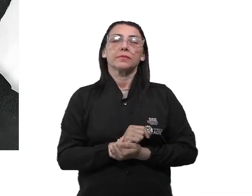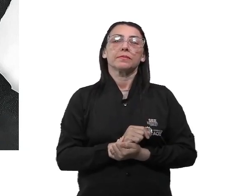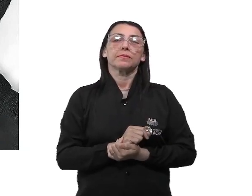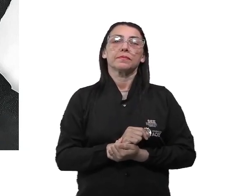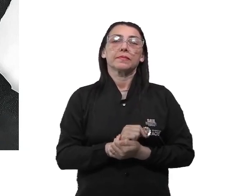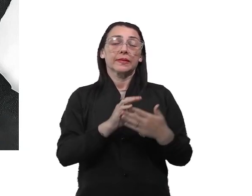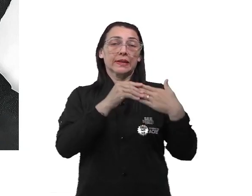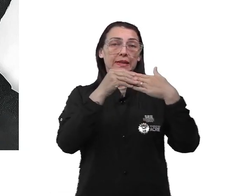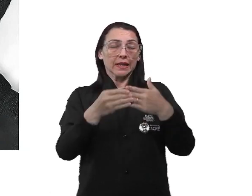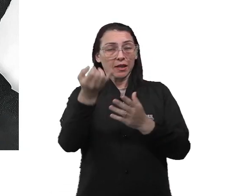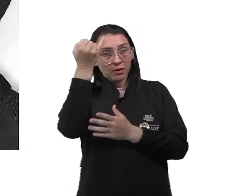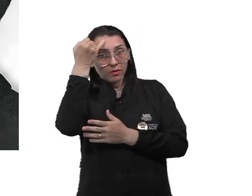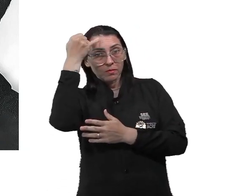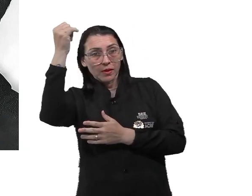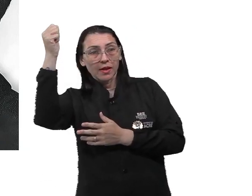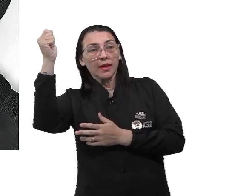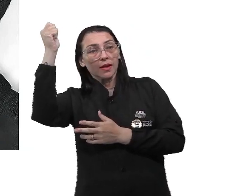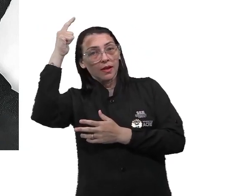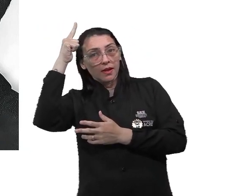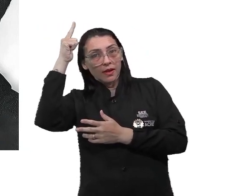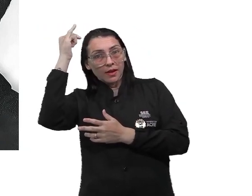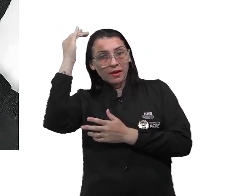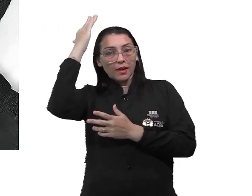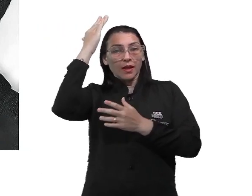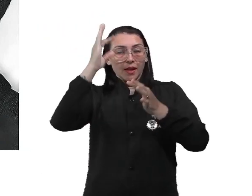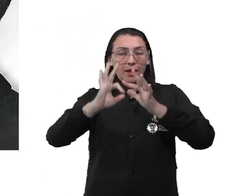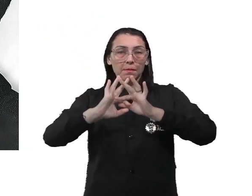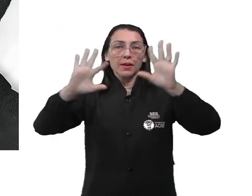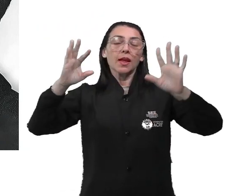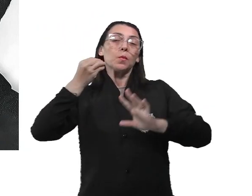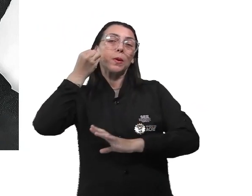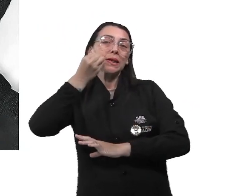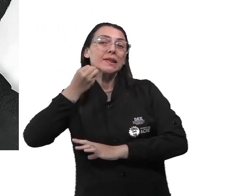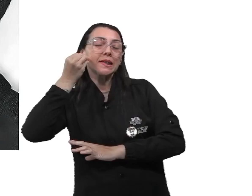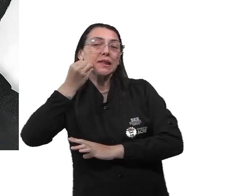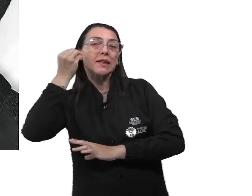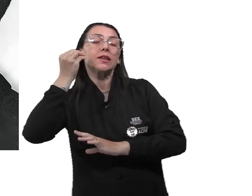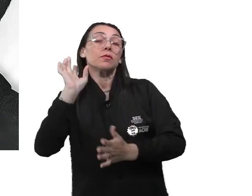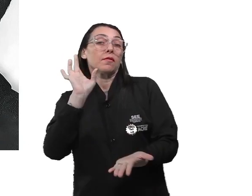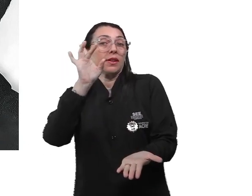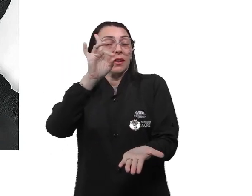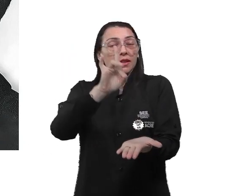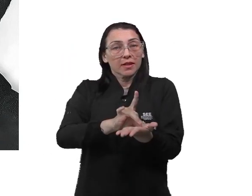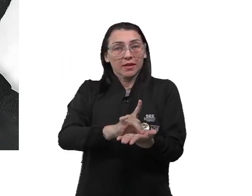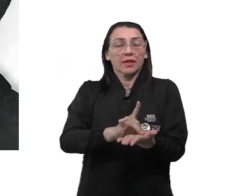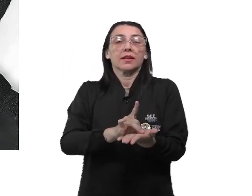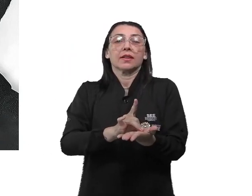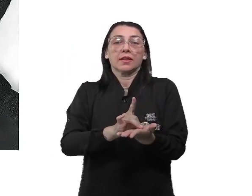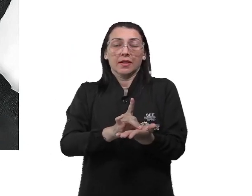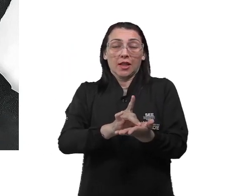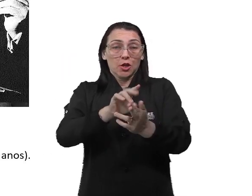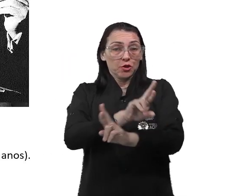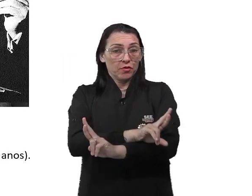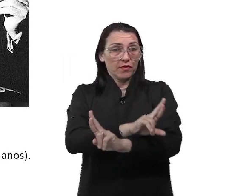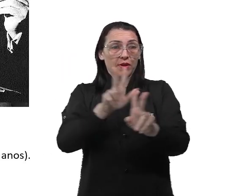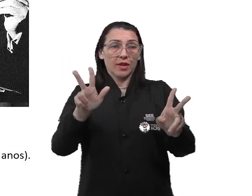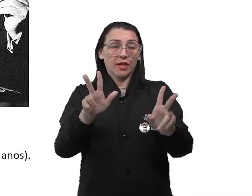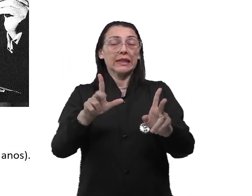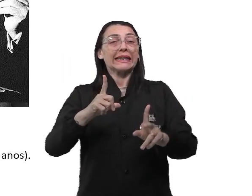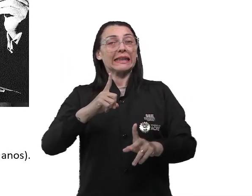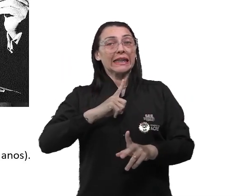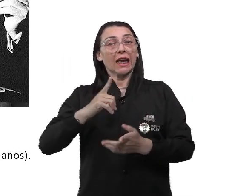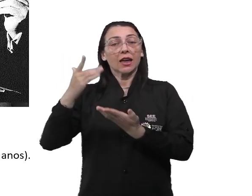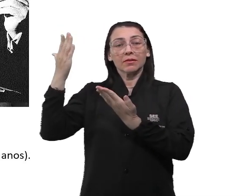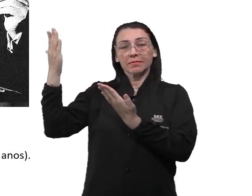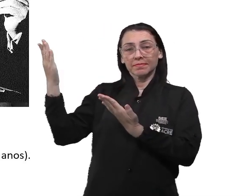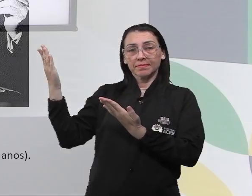que traz uma ideia iluminista de liberdade e também uma tentativa de uma realidade contraditória, a gente